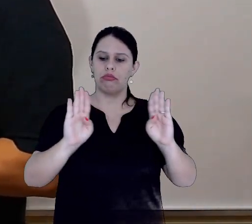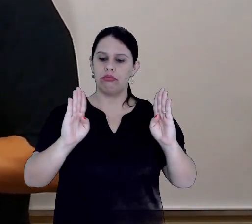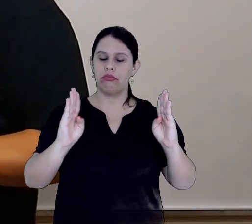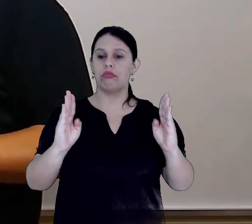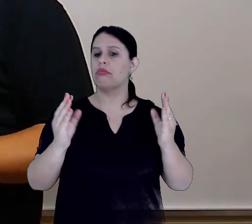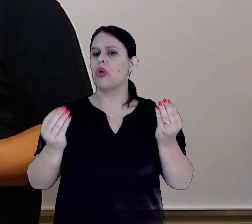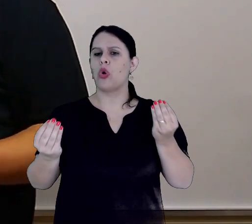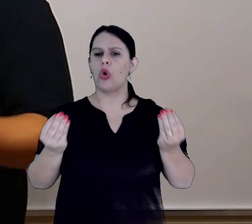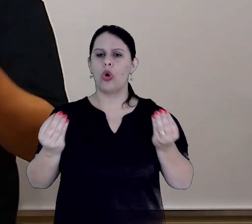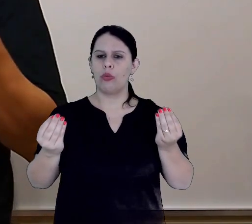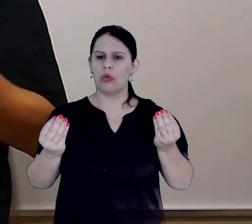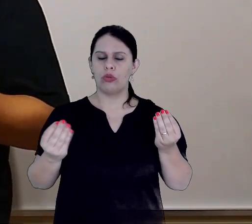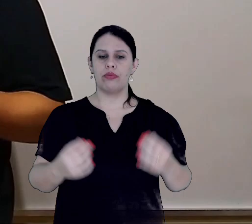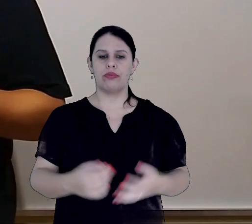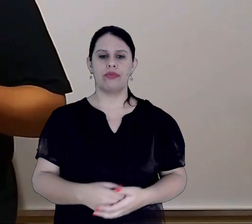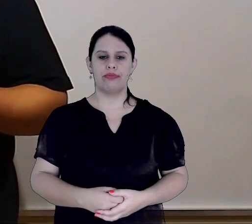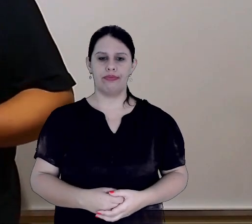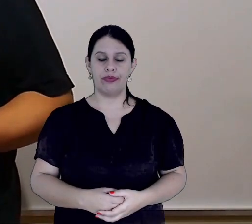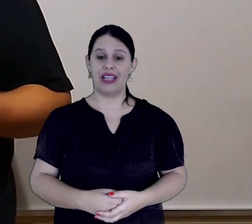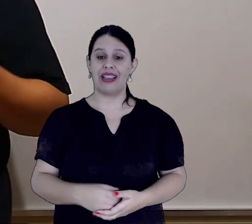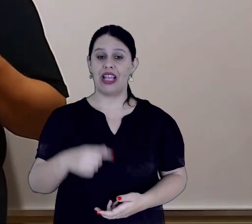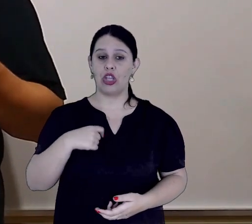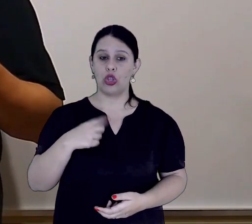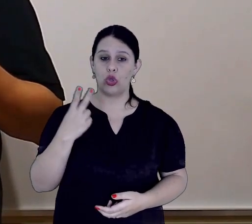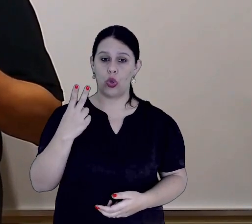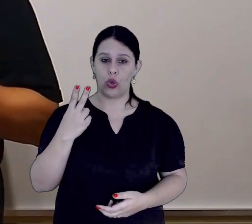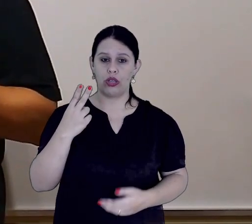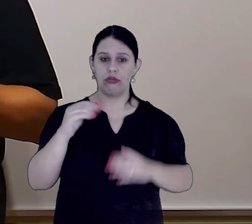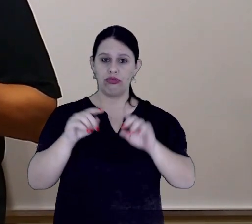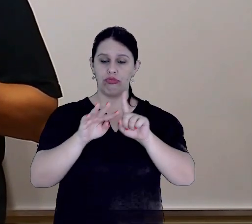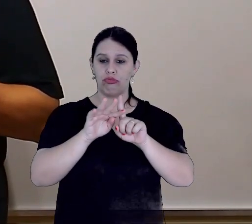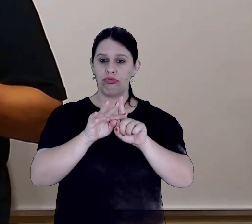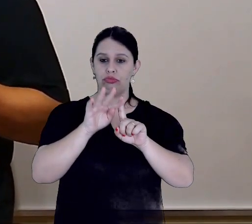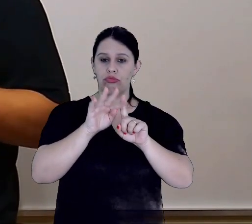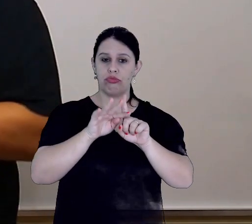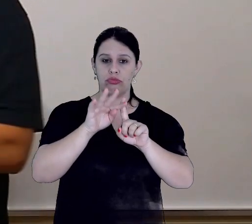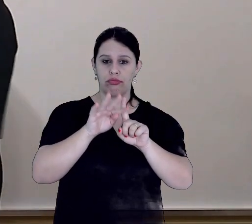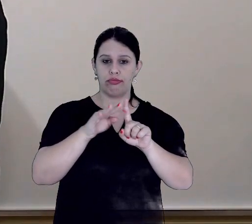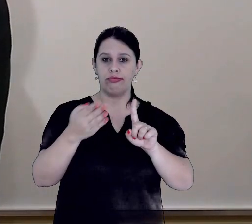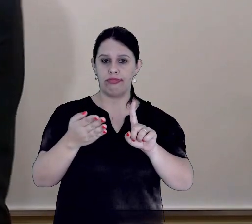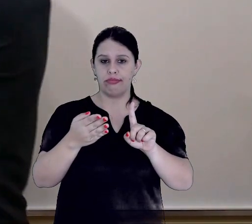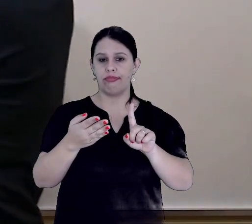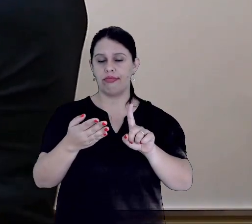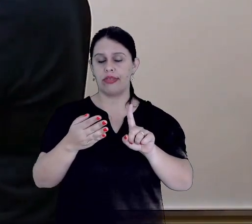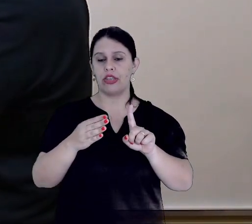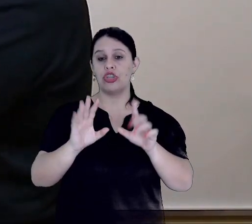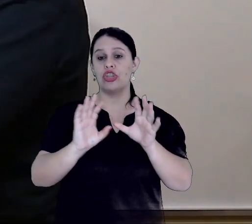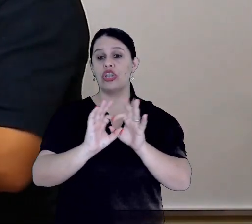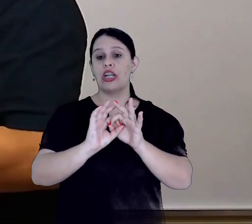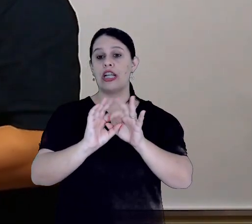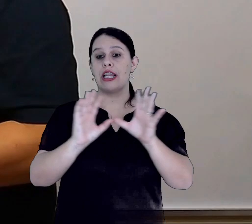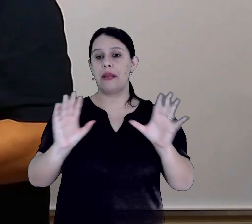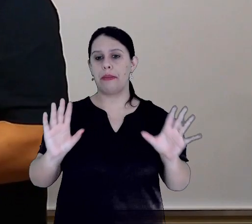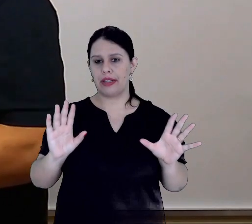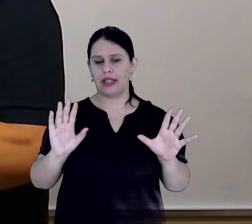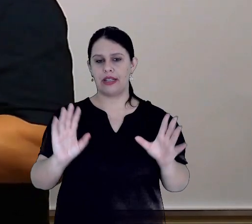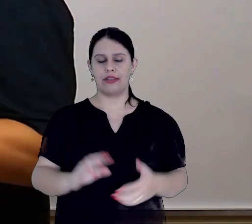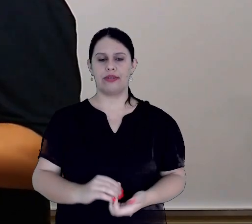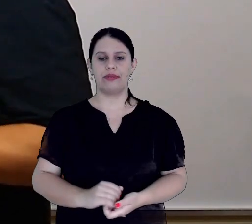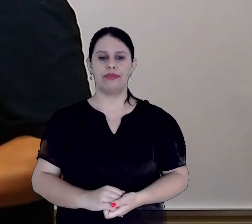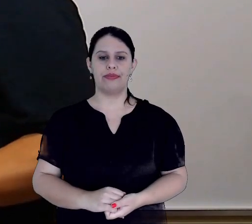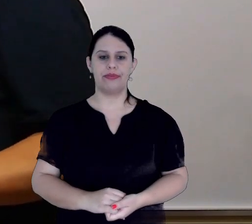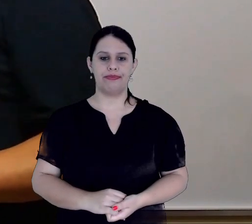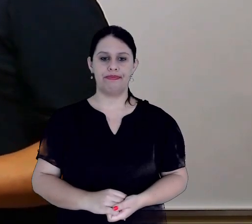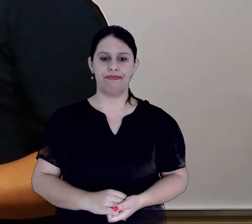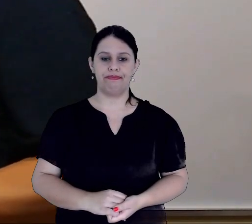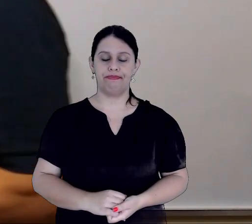coordenadas em duas dimensões Em duas dimensões nós temos dois graus de liberdade Para poder cobrir o plano todo